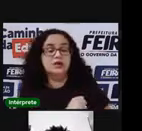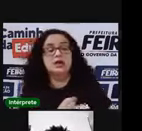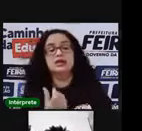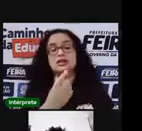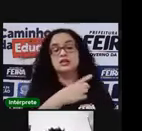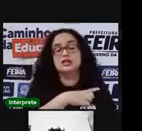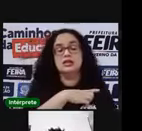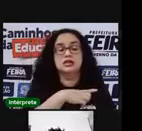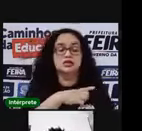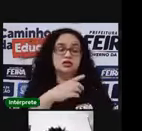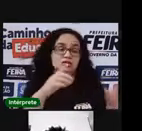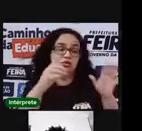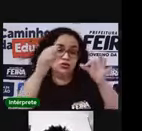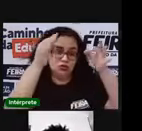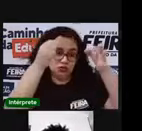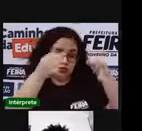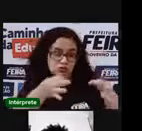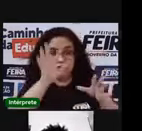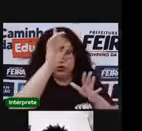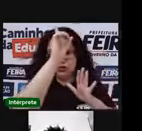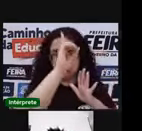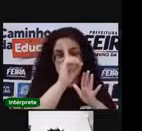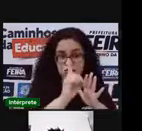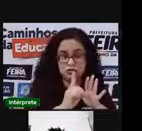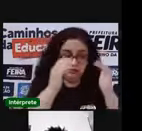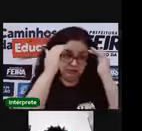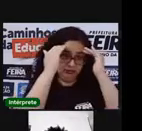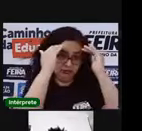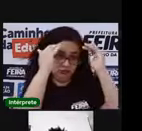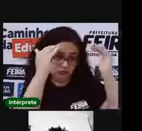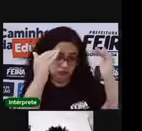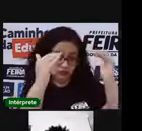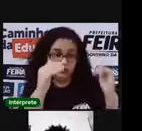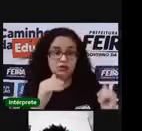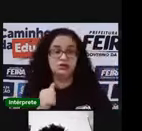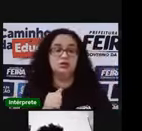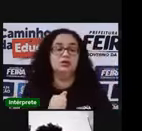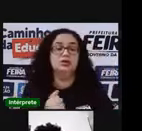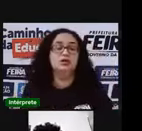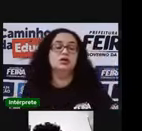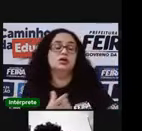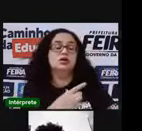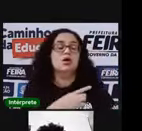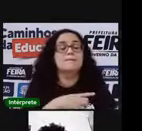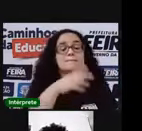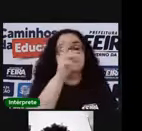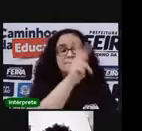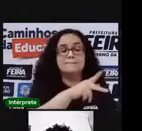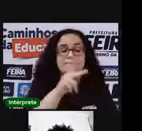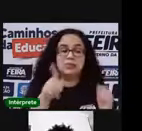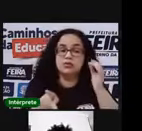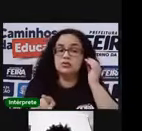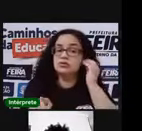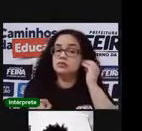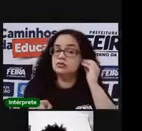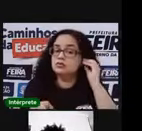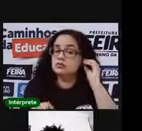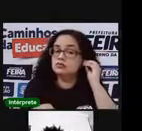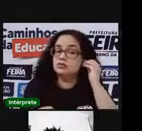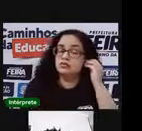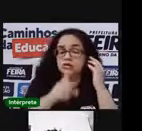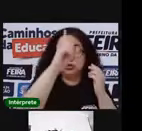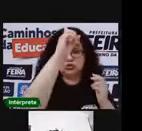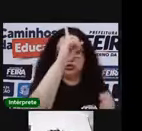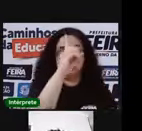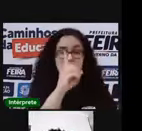do direito, quando eu respeito o direito do outro, e quando eu, órgão público, professor, professora, diretor, diretora,